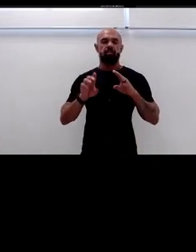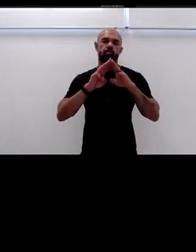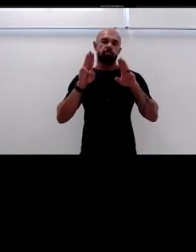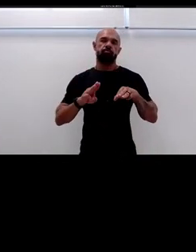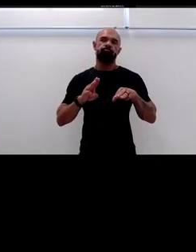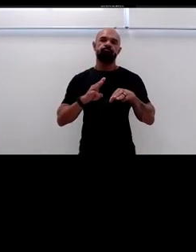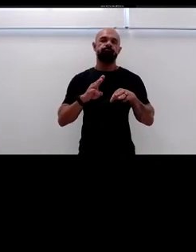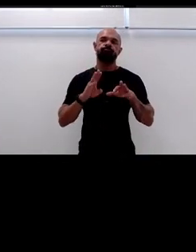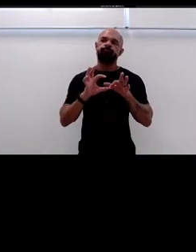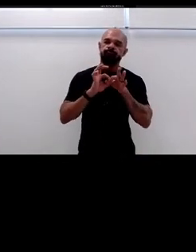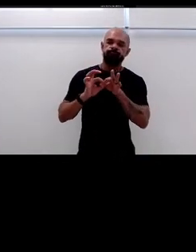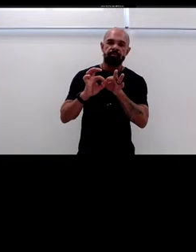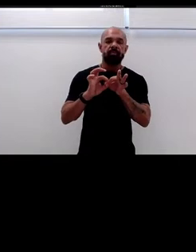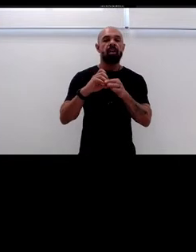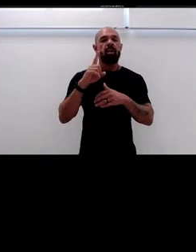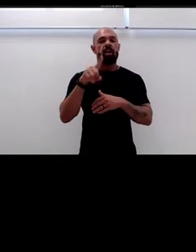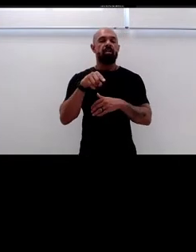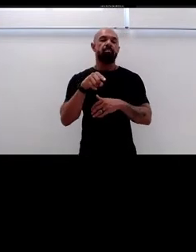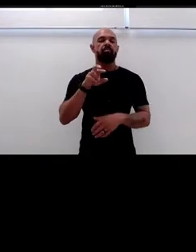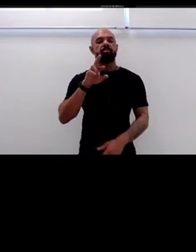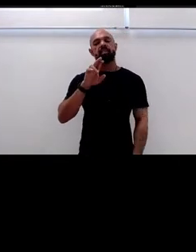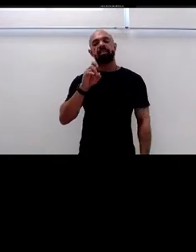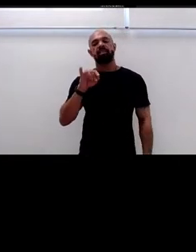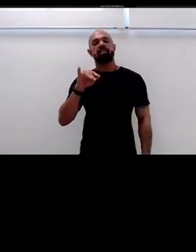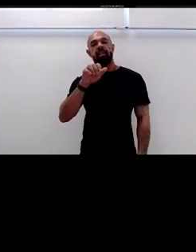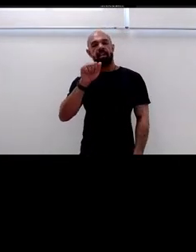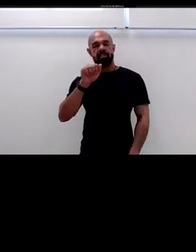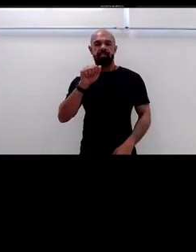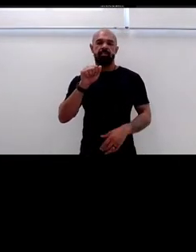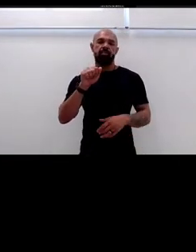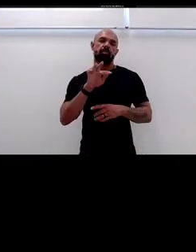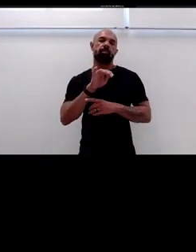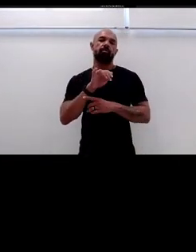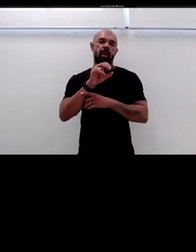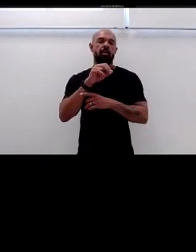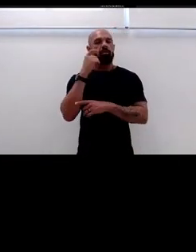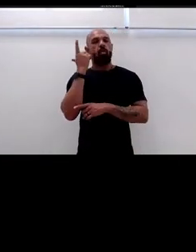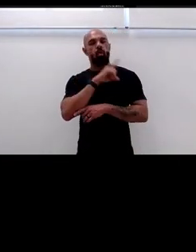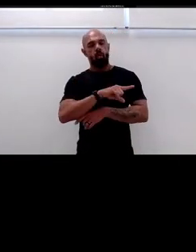ser uma residência, de fato, do Flávio. Assim, ele pôde, de alguma maneira,